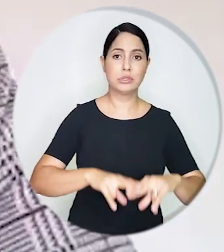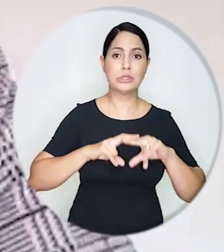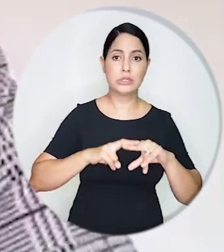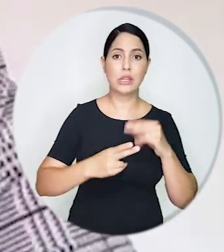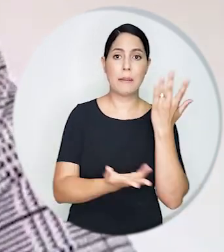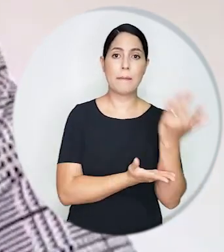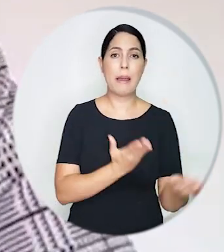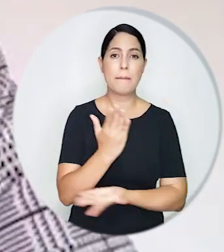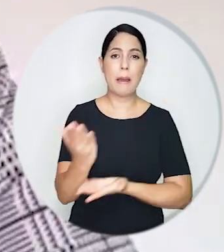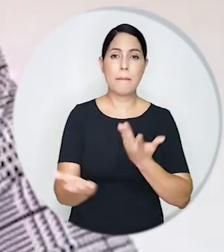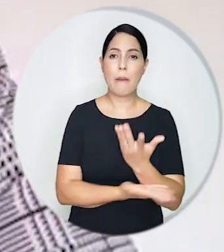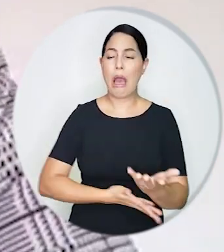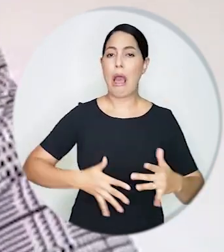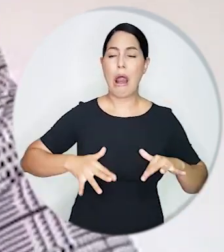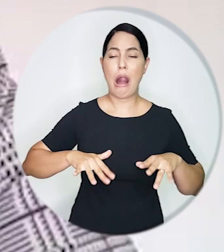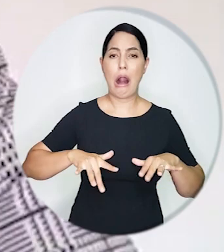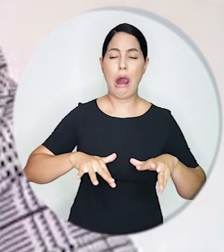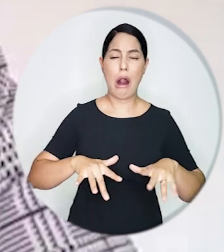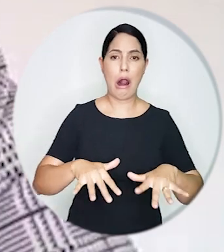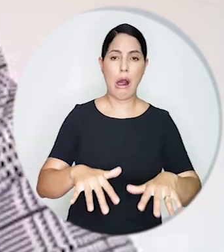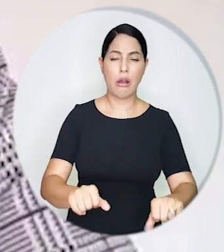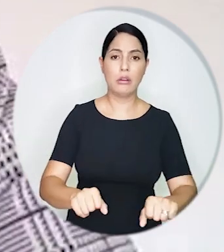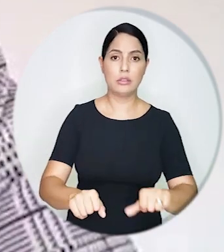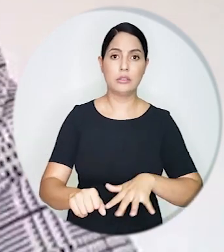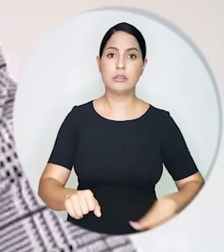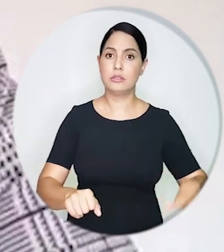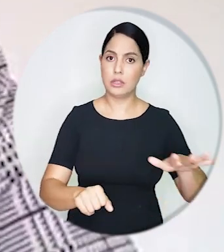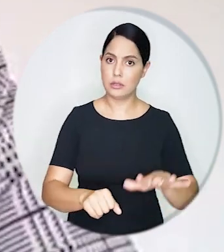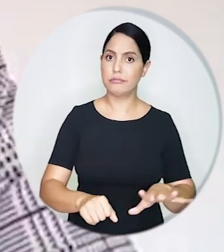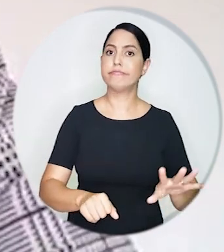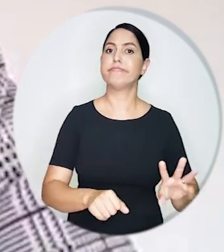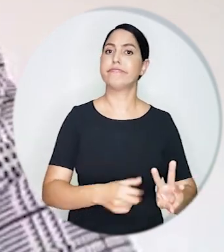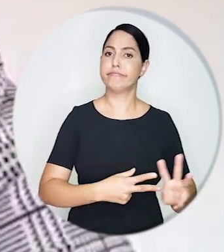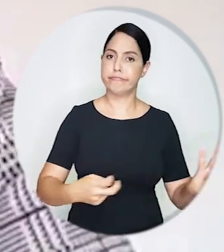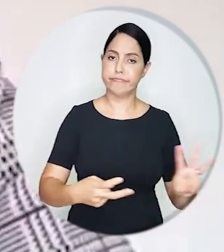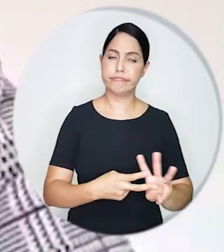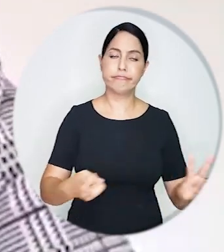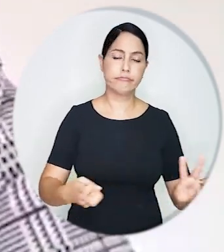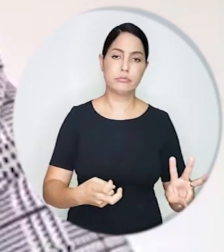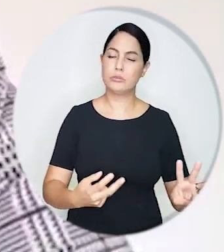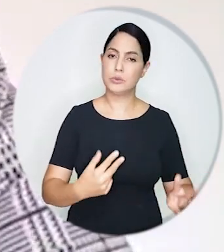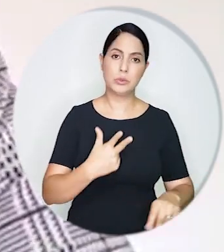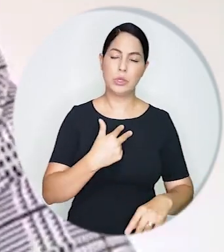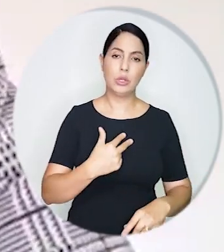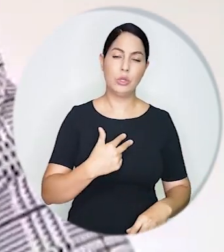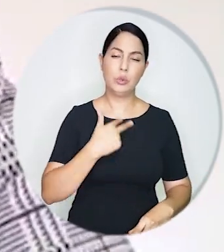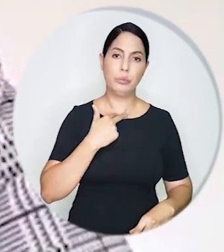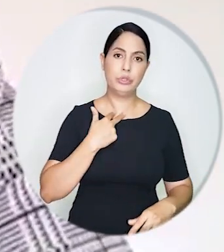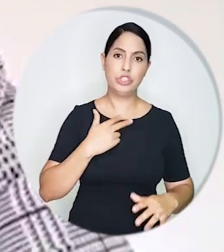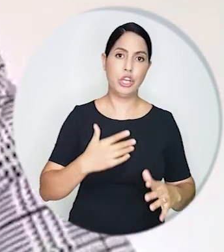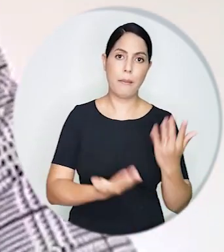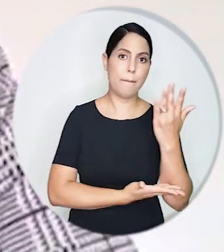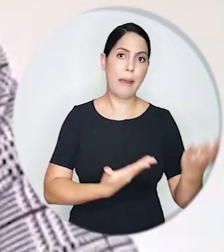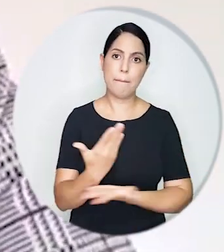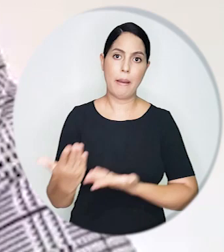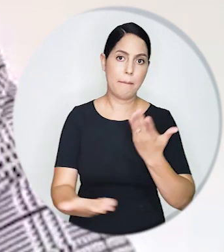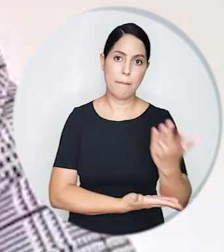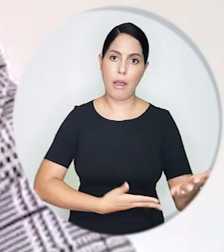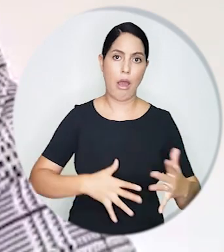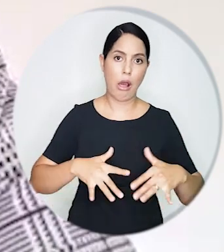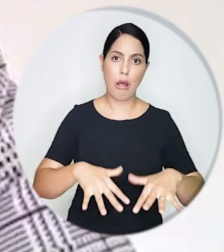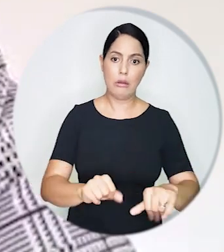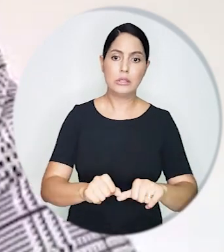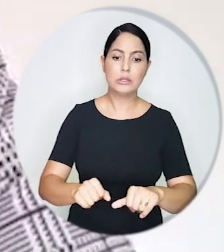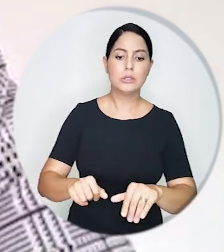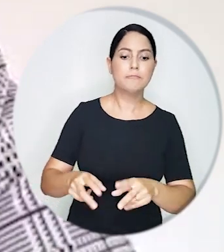avanço descontrolado do garimpo naquele território, que é uma reserva indígena, né? Não poderia haver garimpo